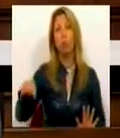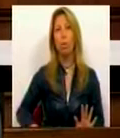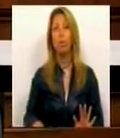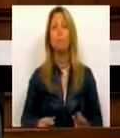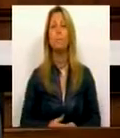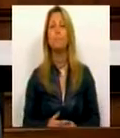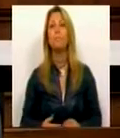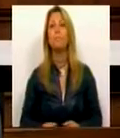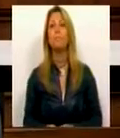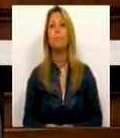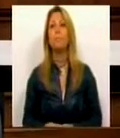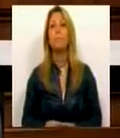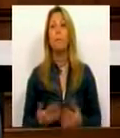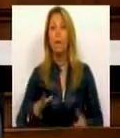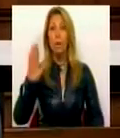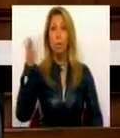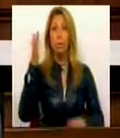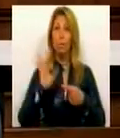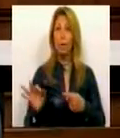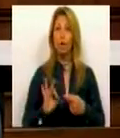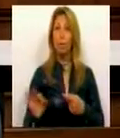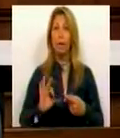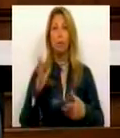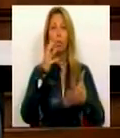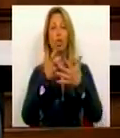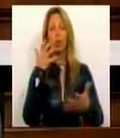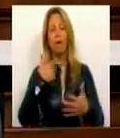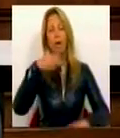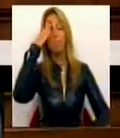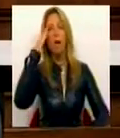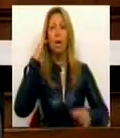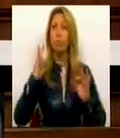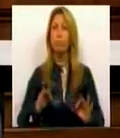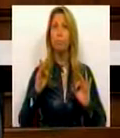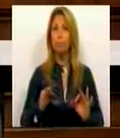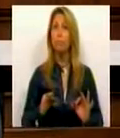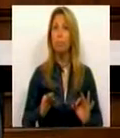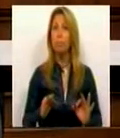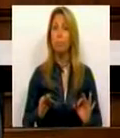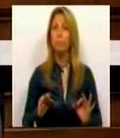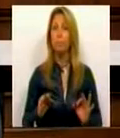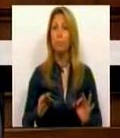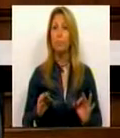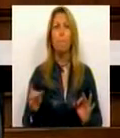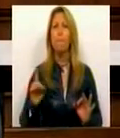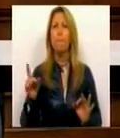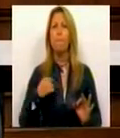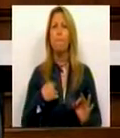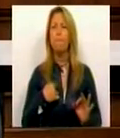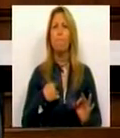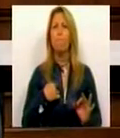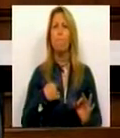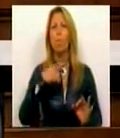bem, primeiro aspecto que cabe aqui destacar, creio que definitivamente, e não estou evidentemente a reivindicar um